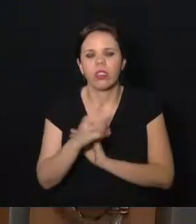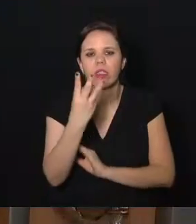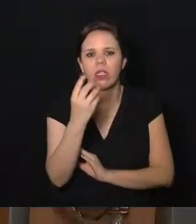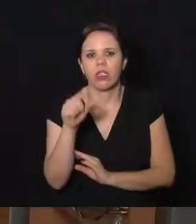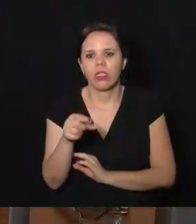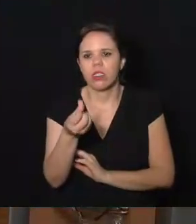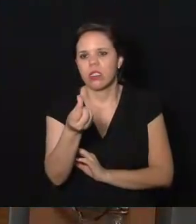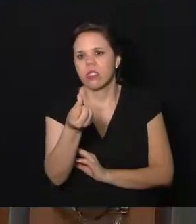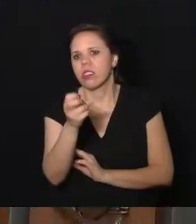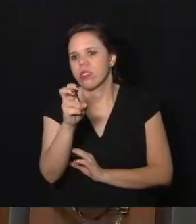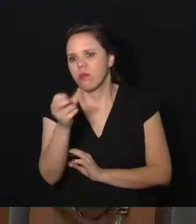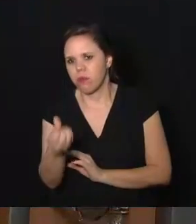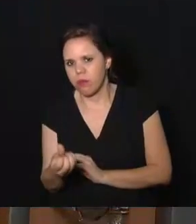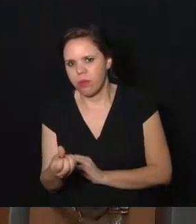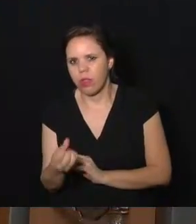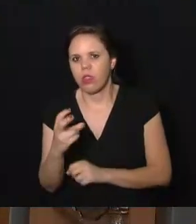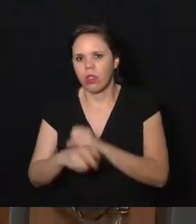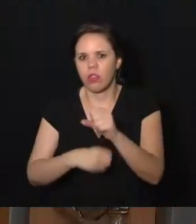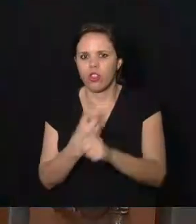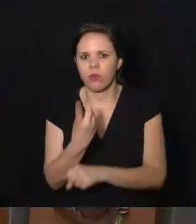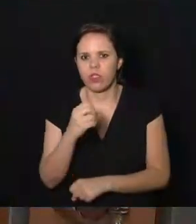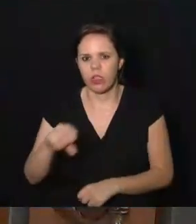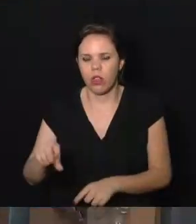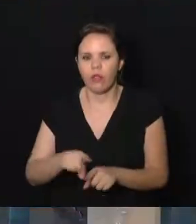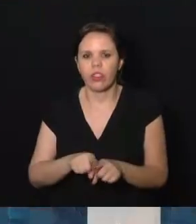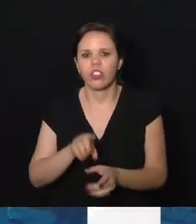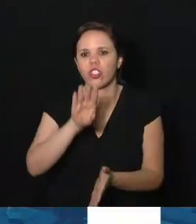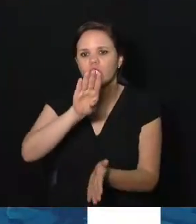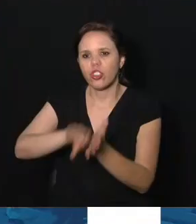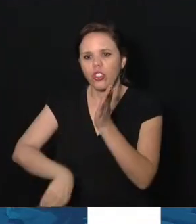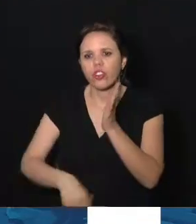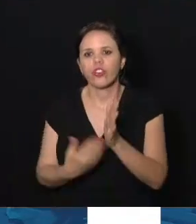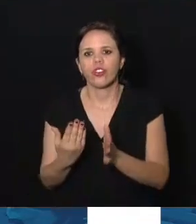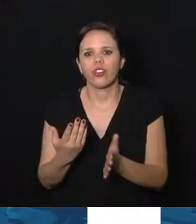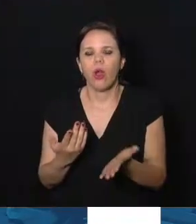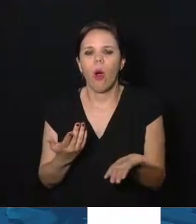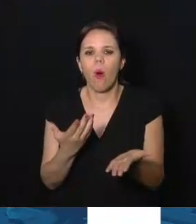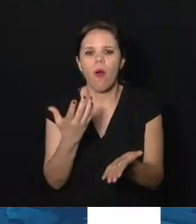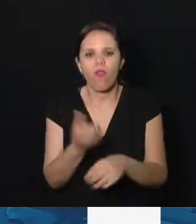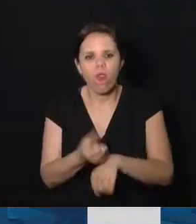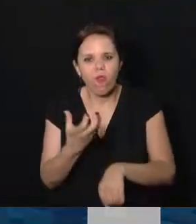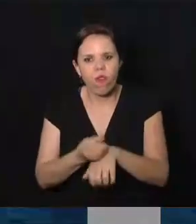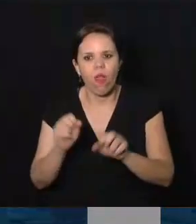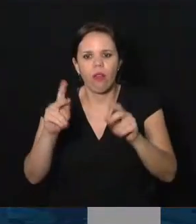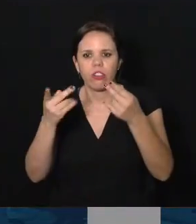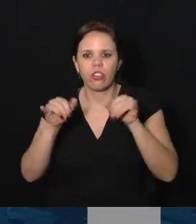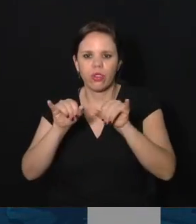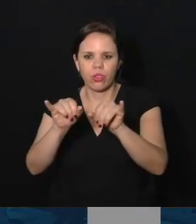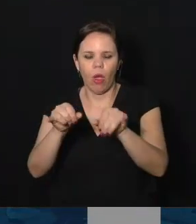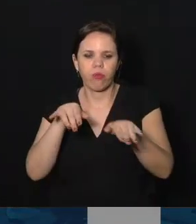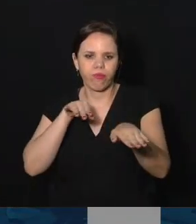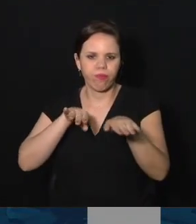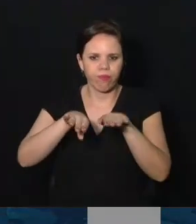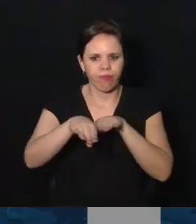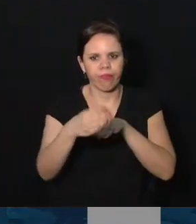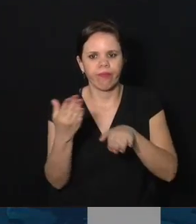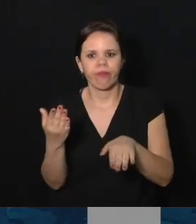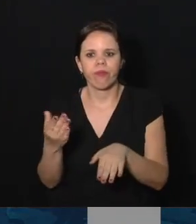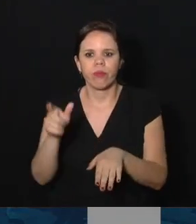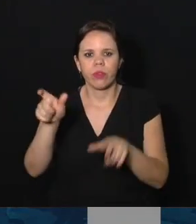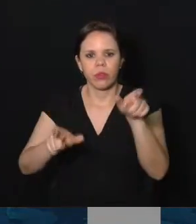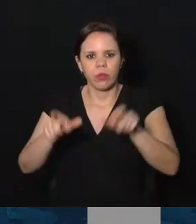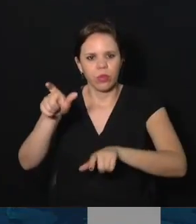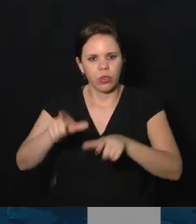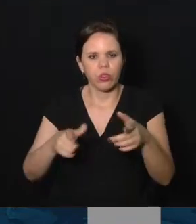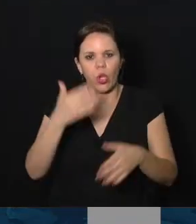de 2019, que isenta a cobrança da taxa de estacionamento de shopping centers ou hipermercados daqueles consumidores